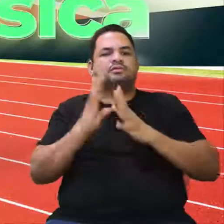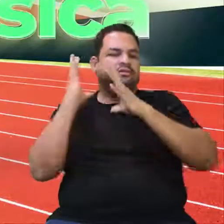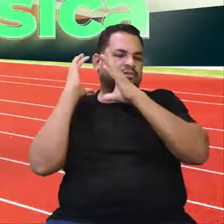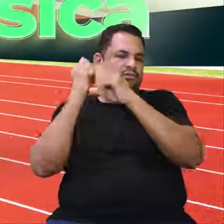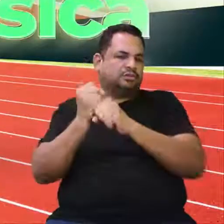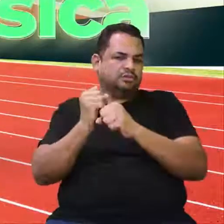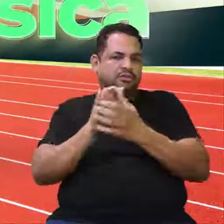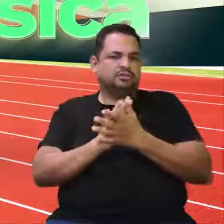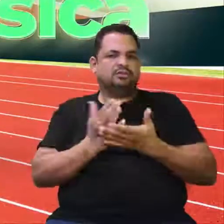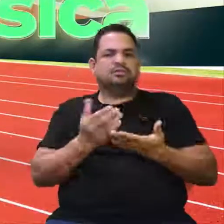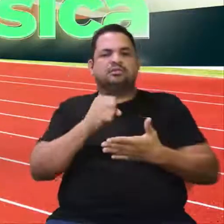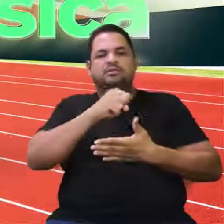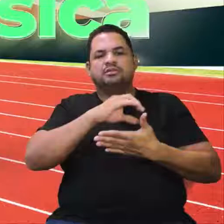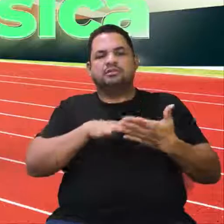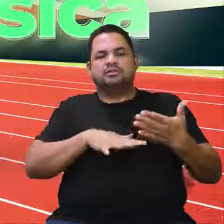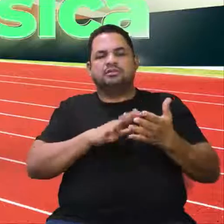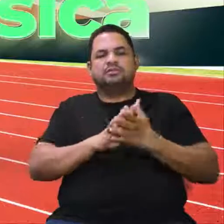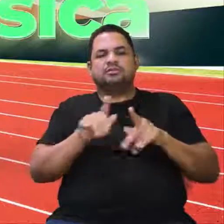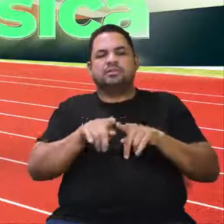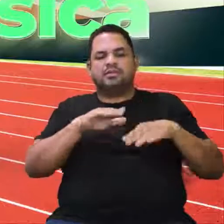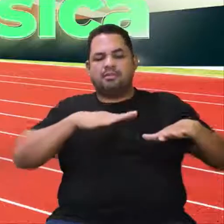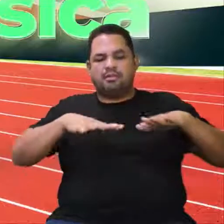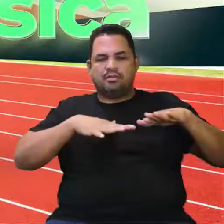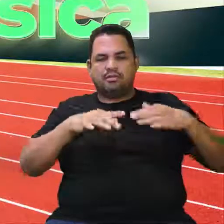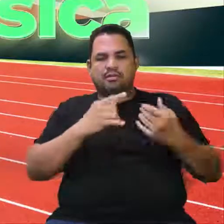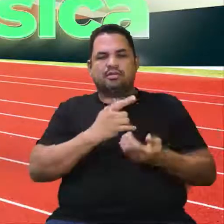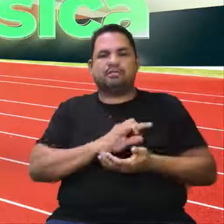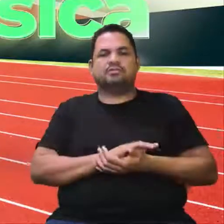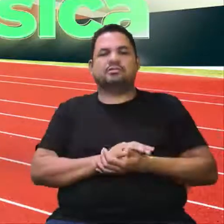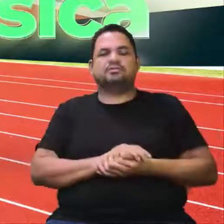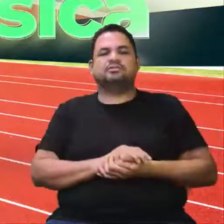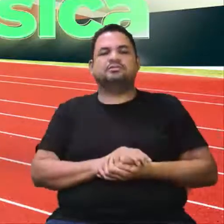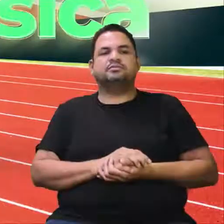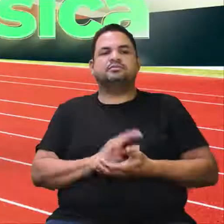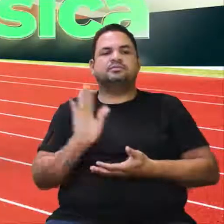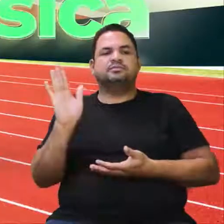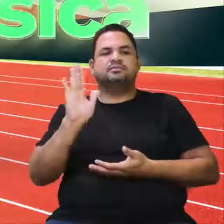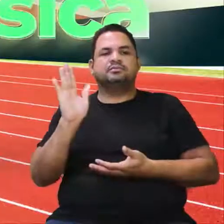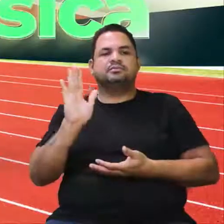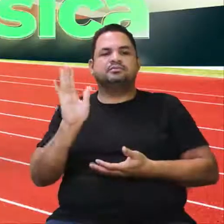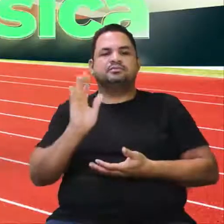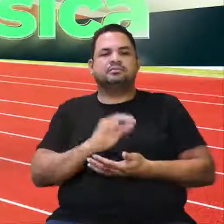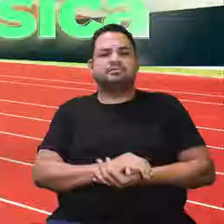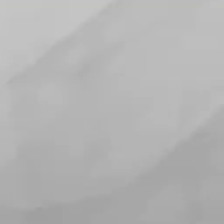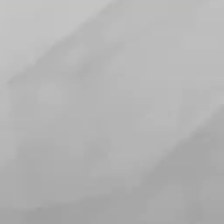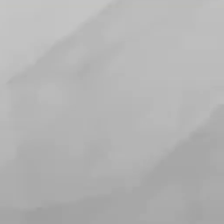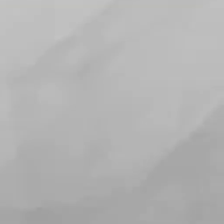revisão, a atividade sala e o momento mexas, que a gente tem atividade. Tchau, gente!